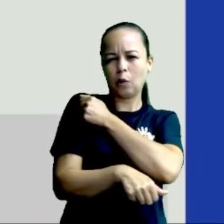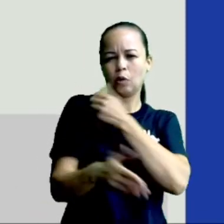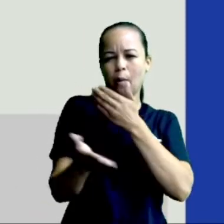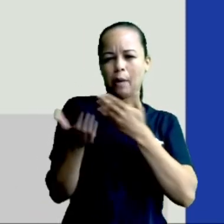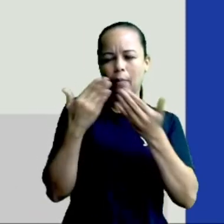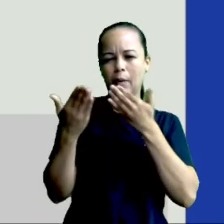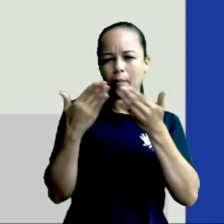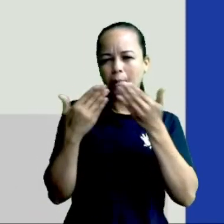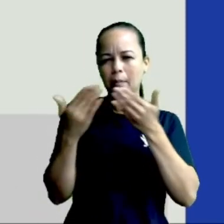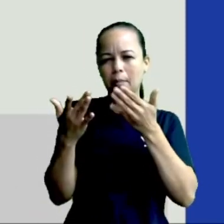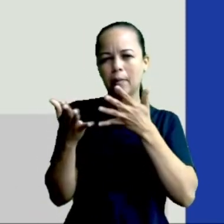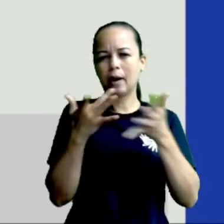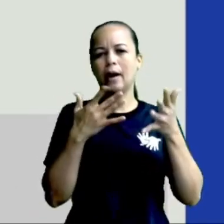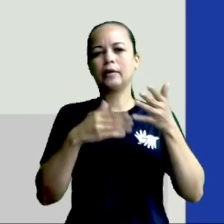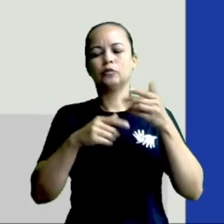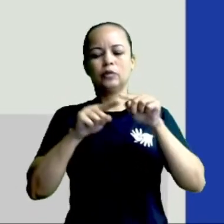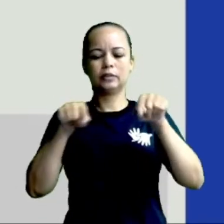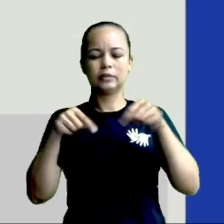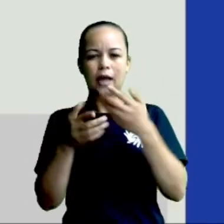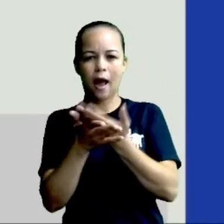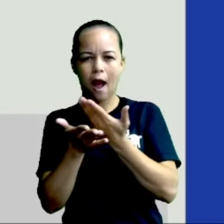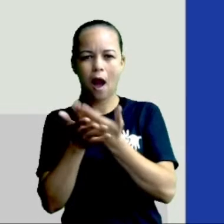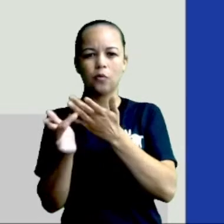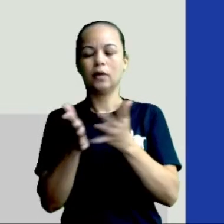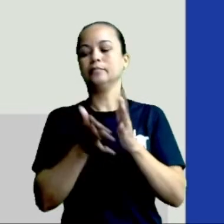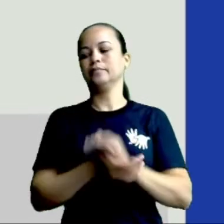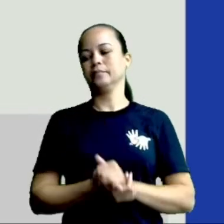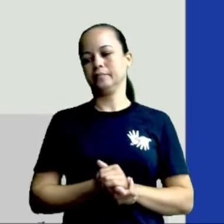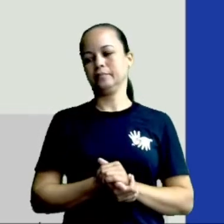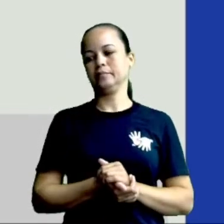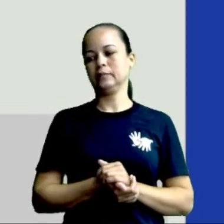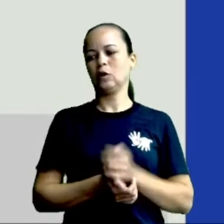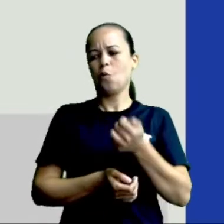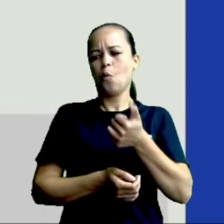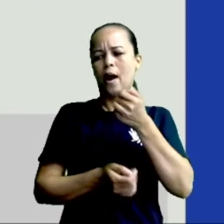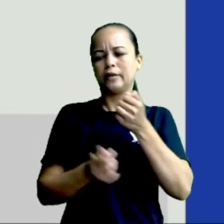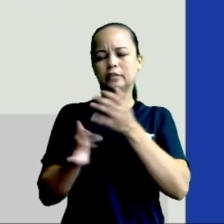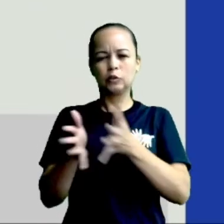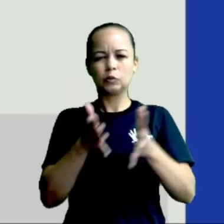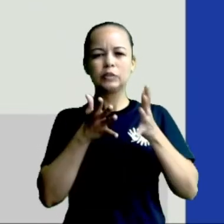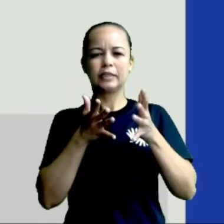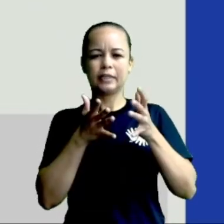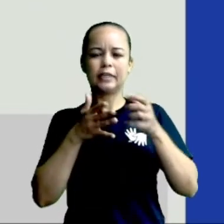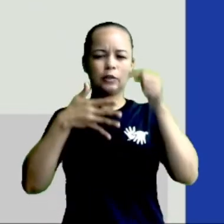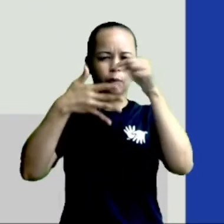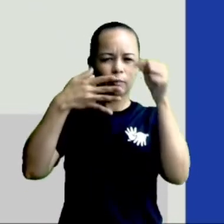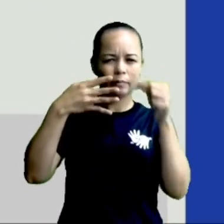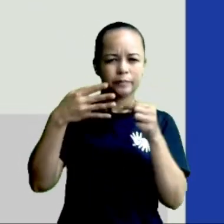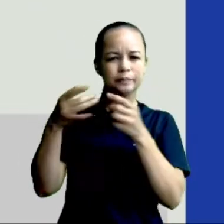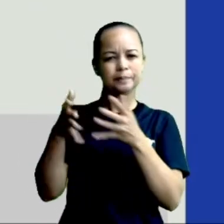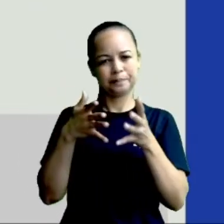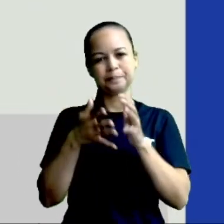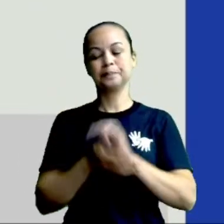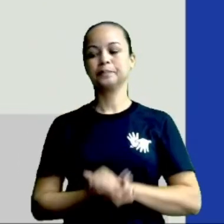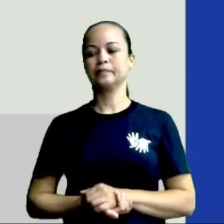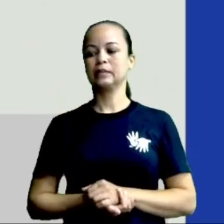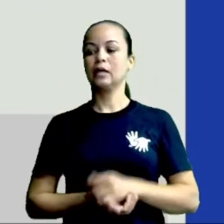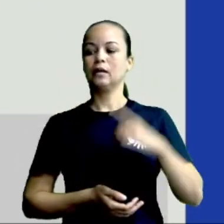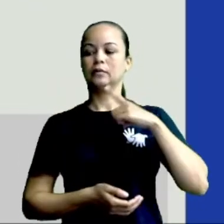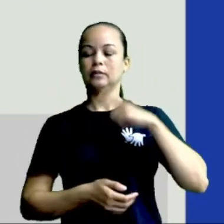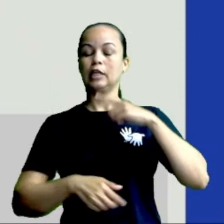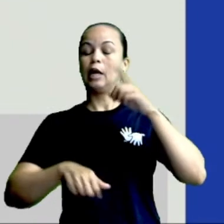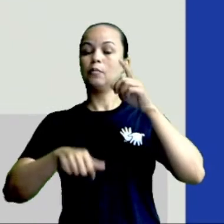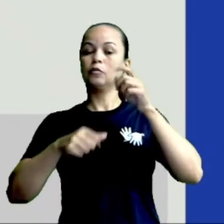nota máxima. Ele se saiu muito bem, certo? Temos também aí advérbio